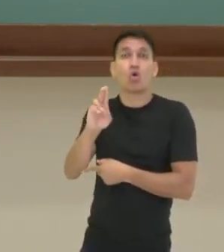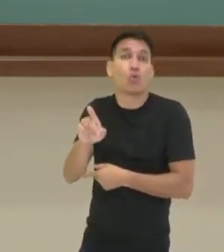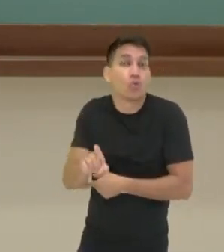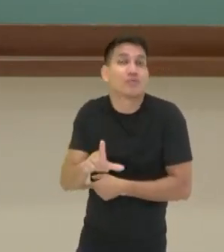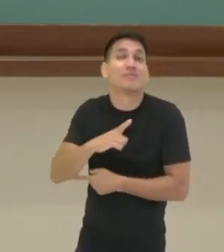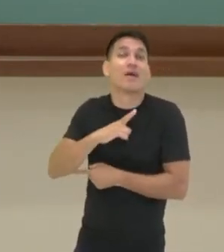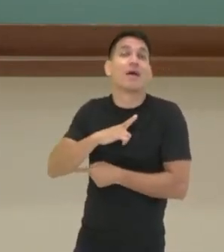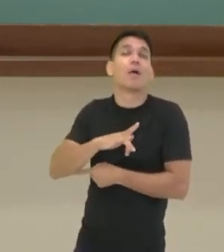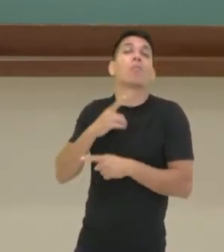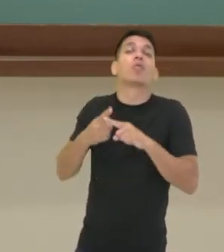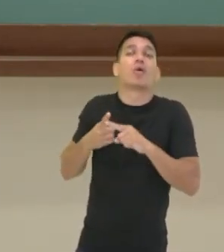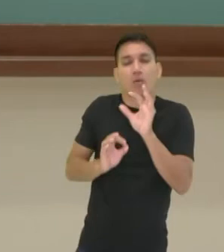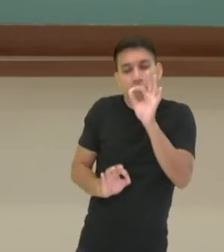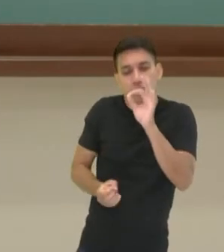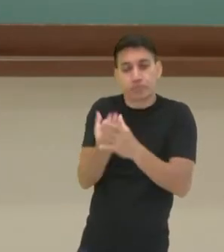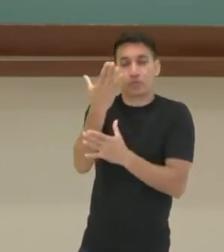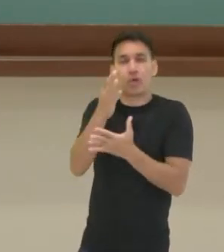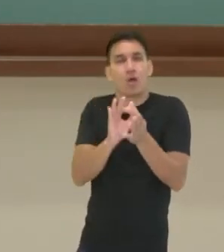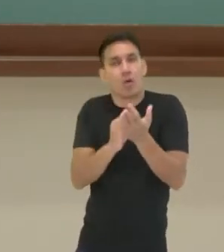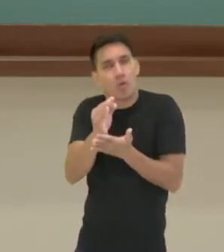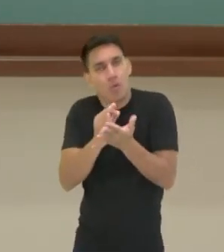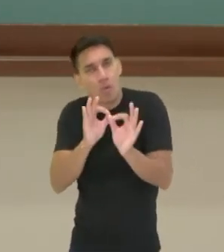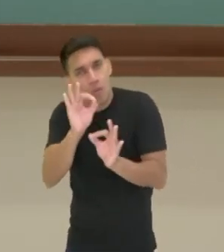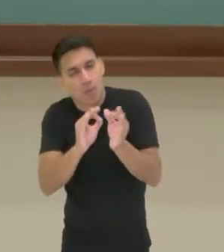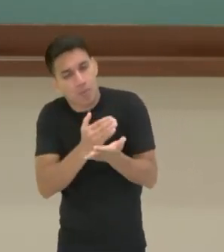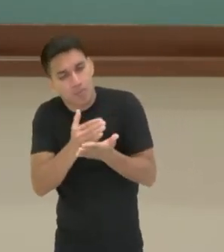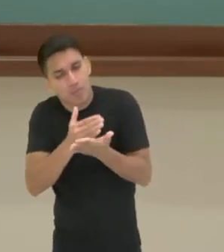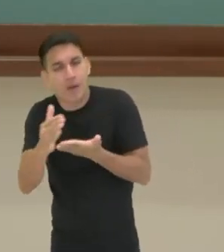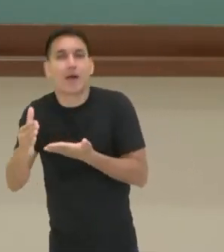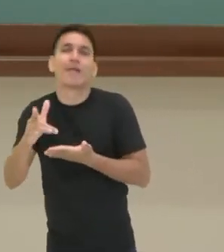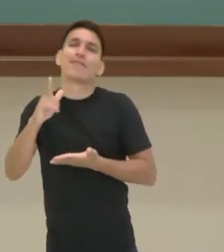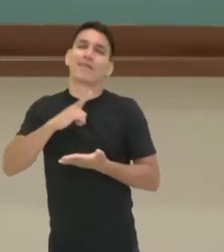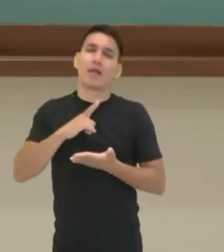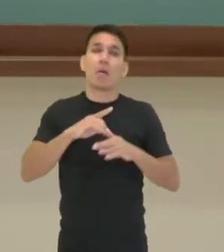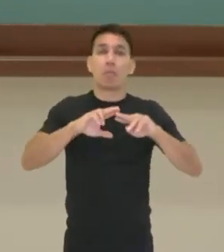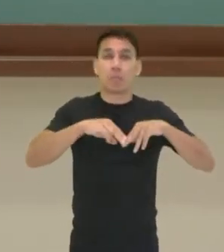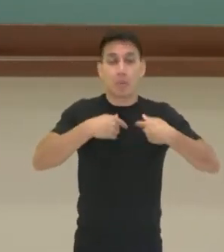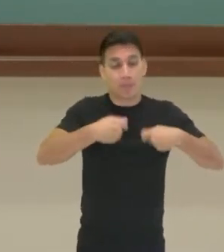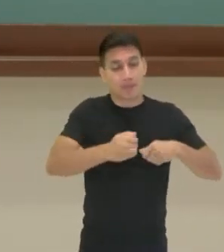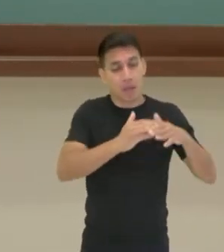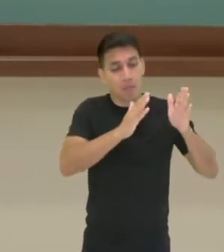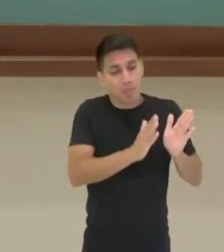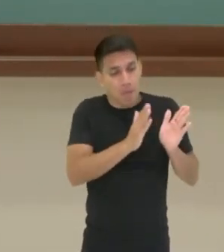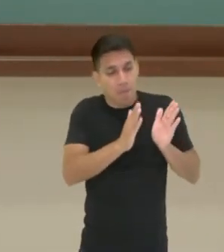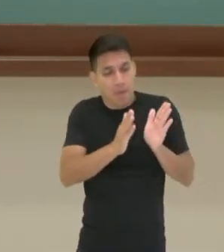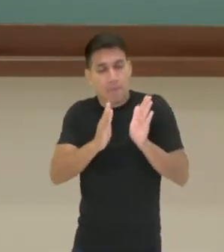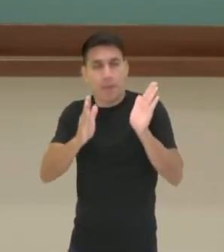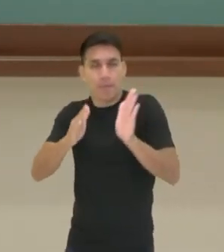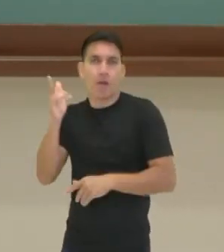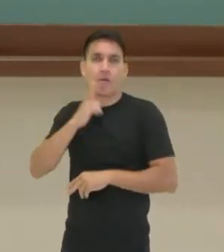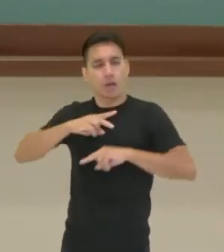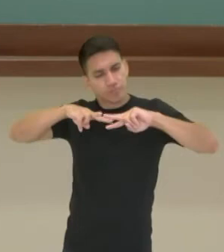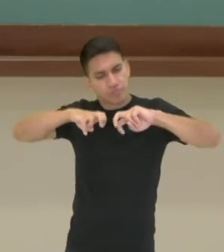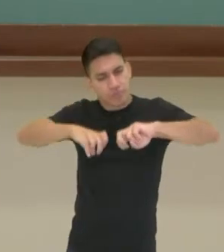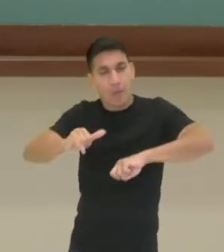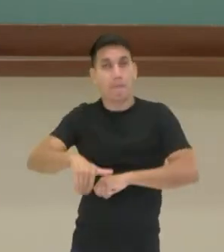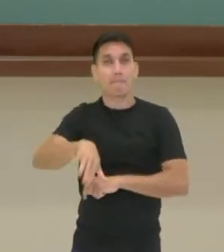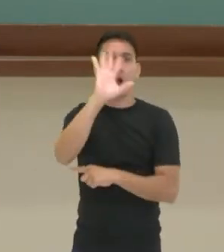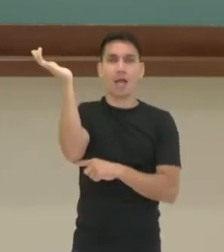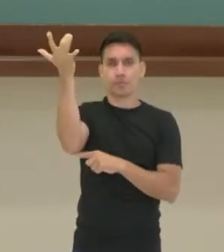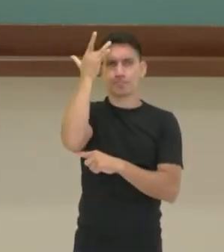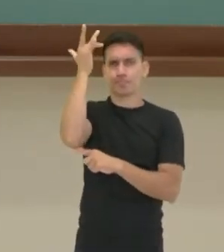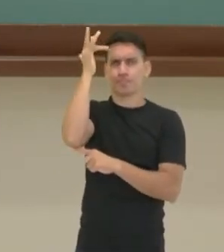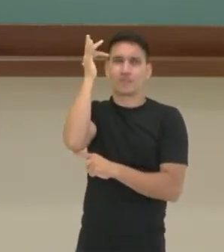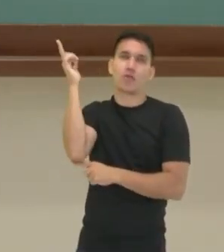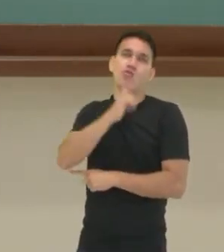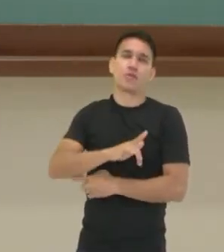iniciática. Ou seja, você tem que ir passando grau por grau para ir mergulhando nesses segredos, para que você tenha maturidade. E